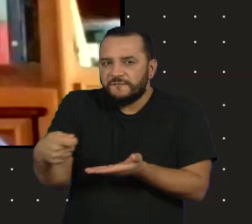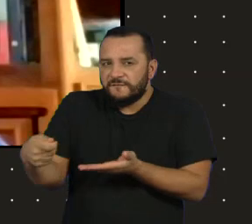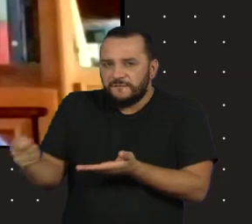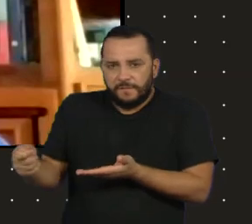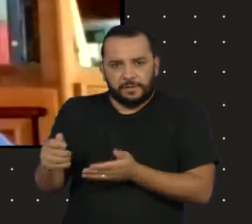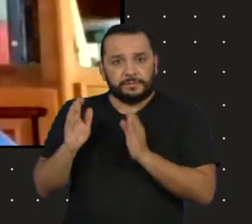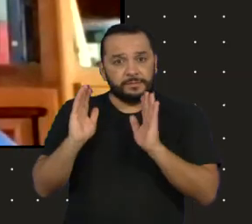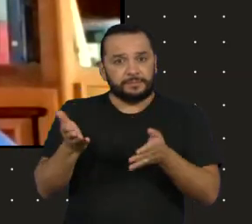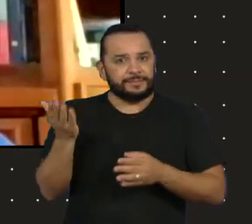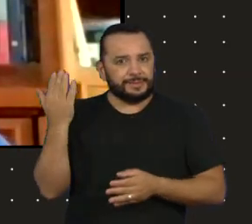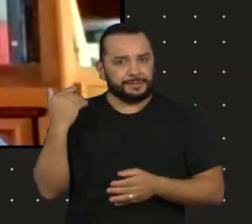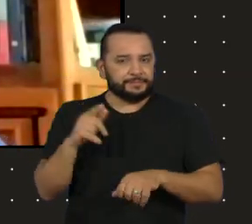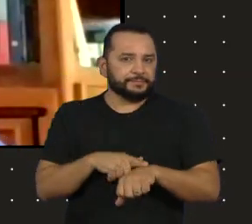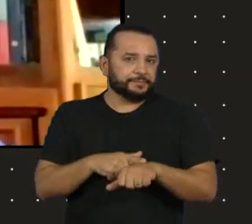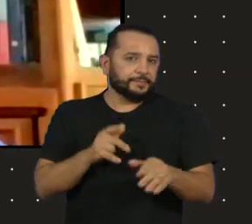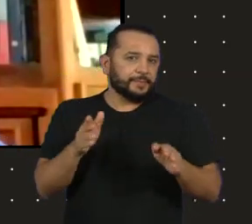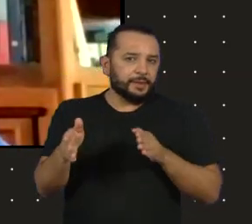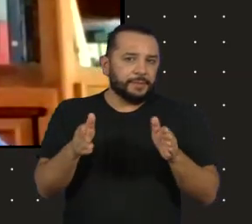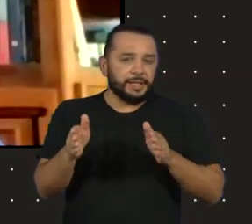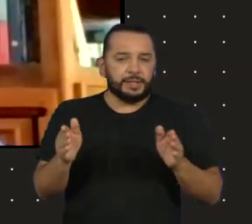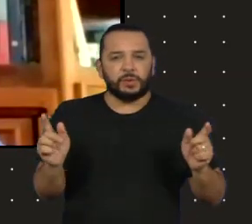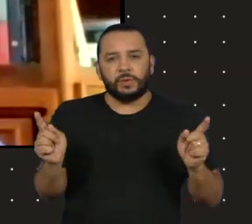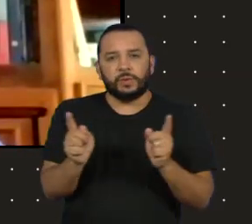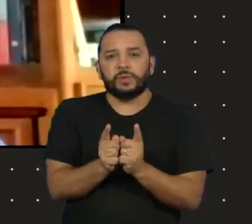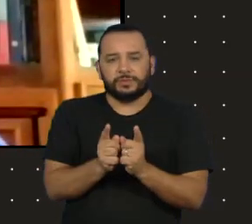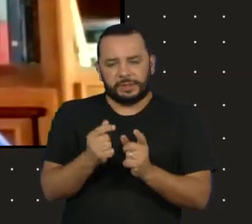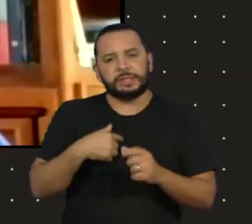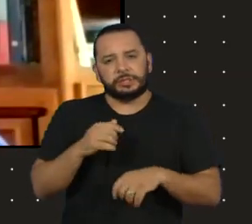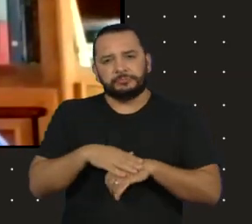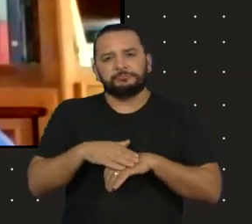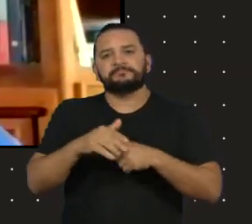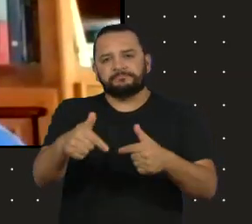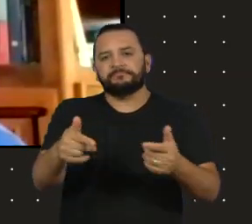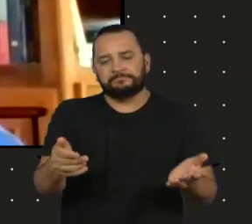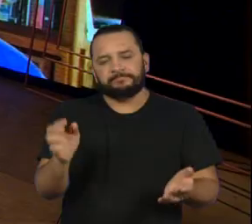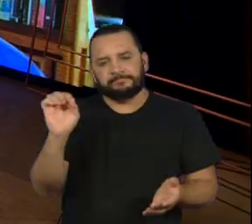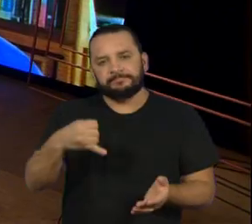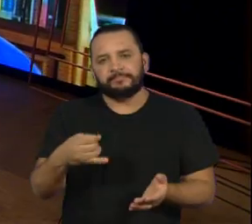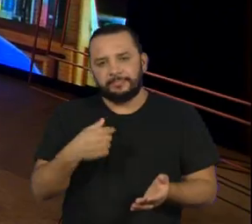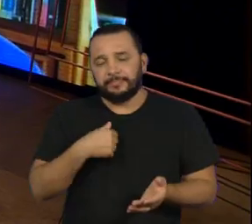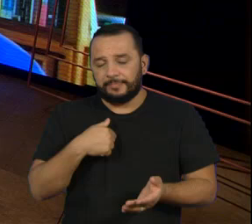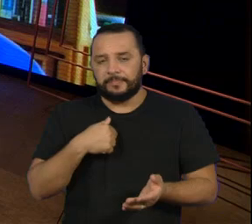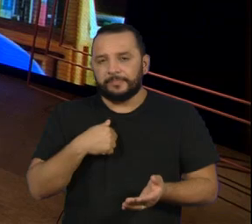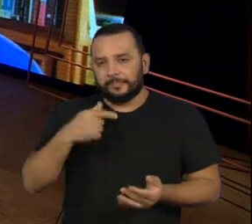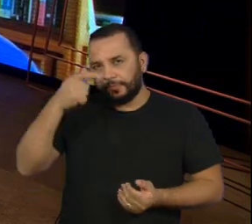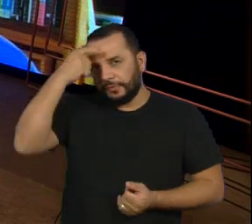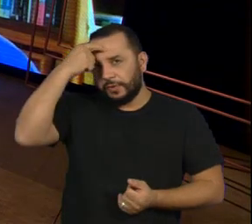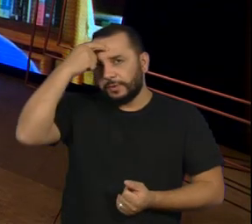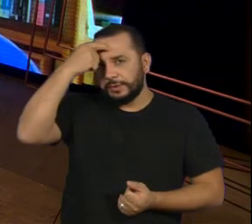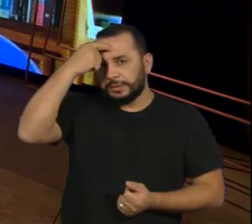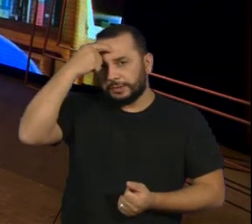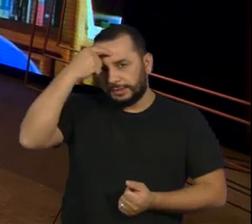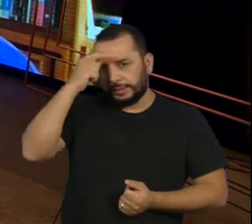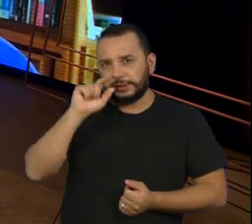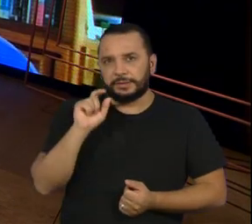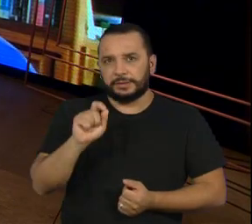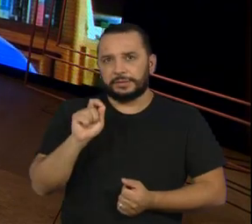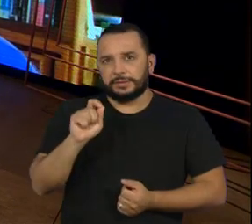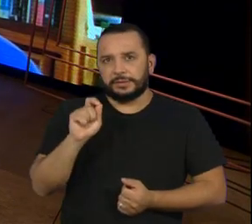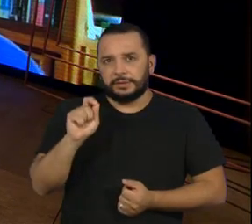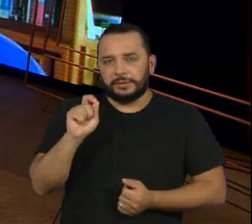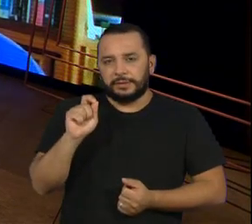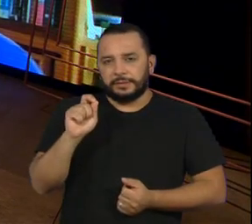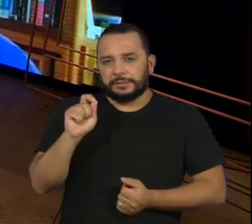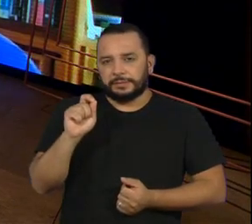e por um período curto, mas fiz. A minha consciência naquele momento era de